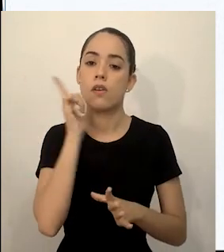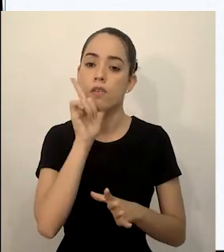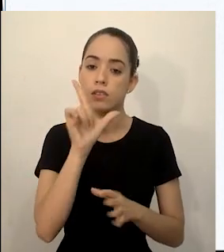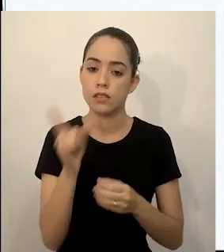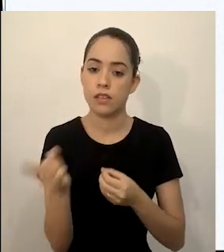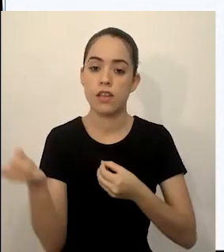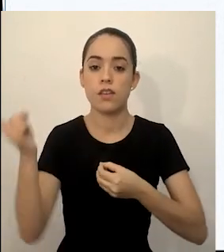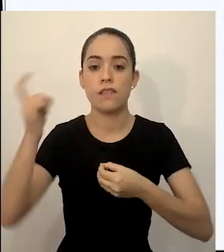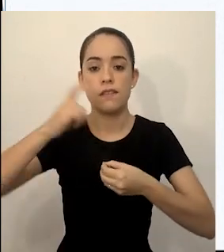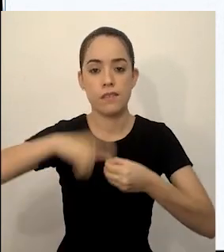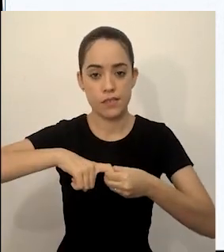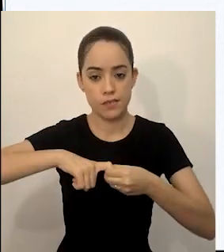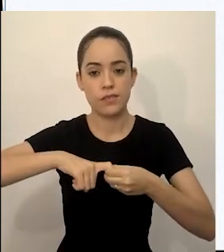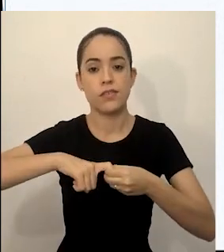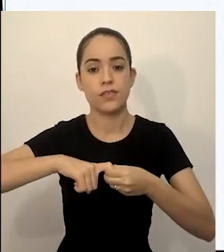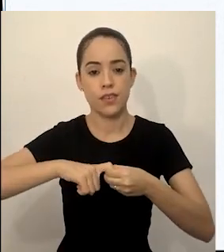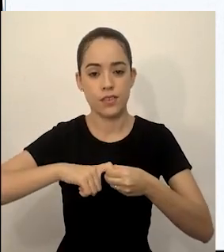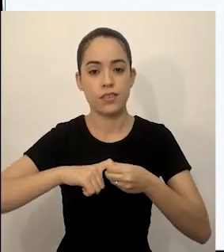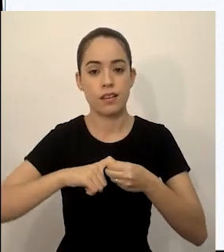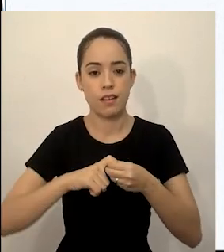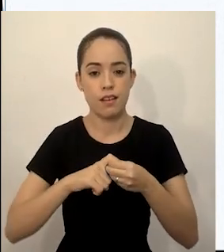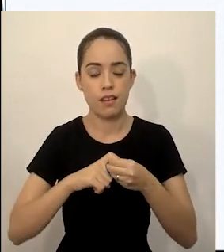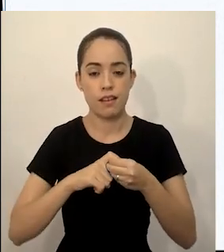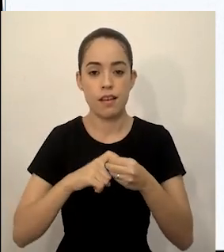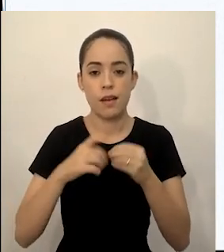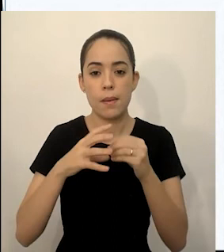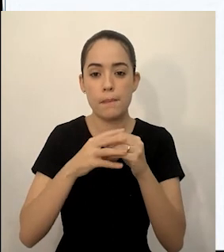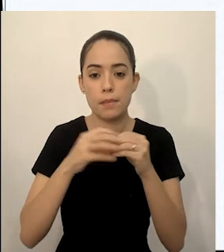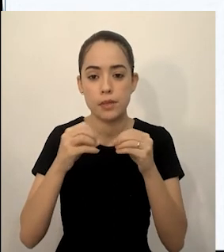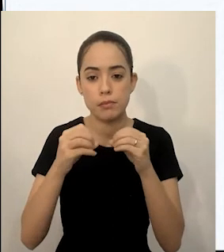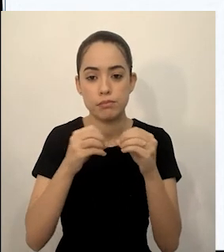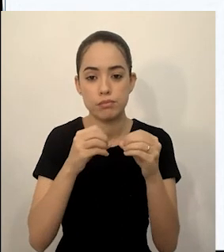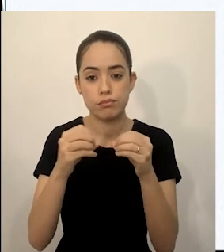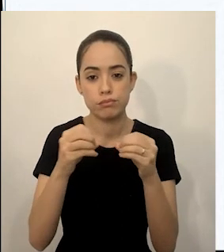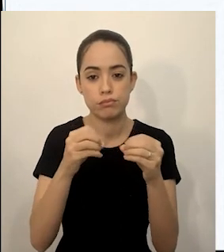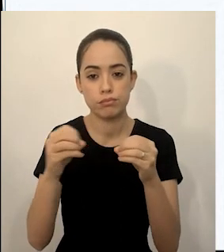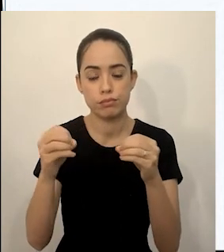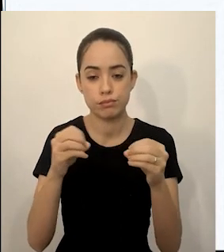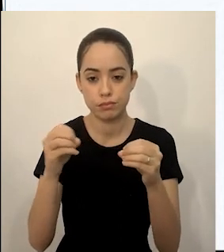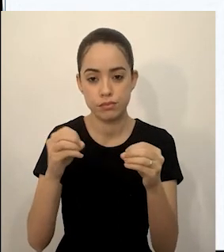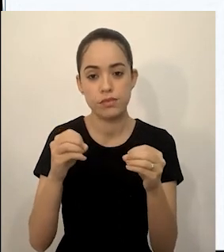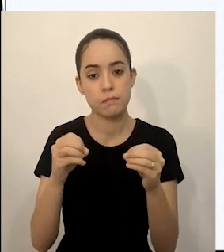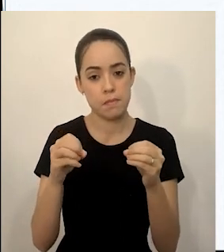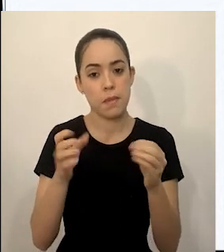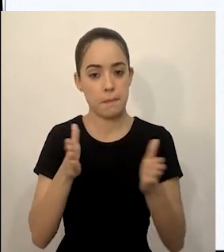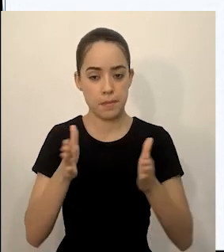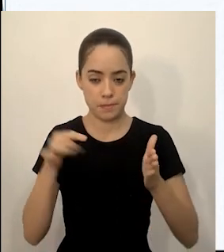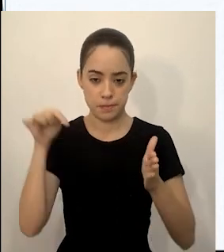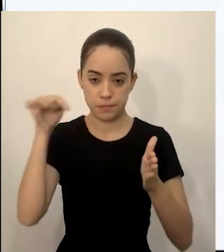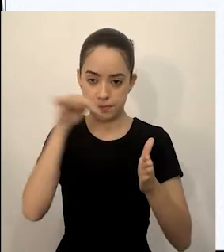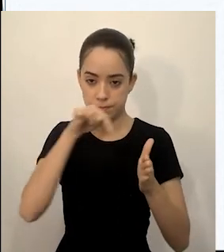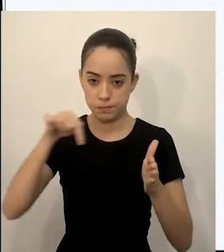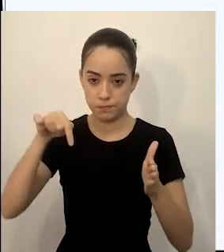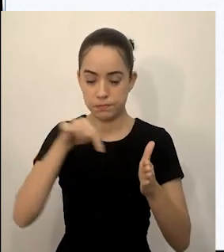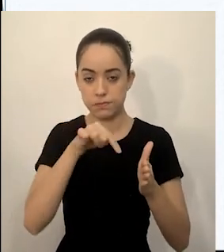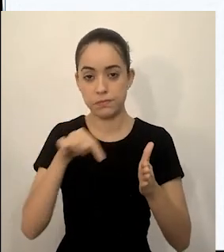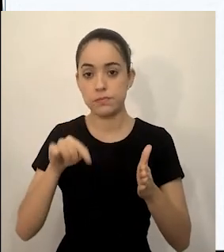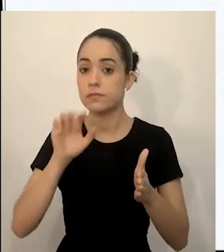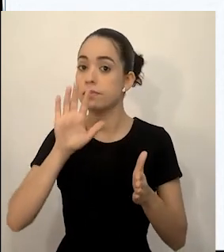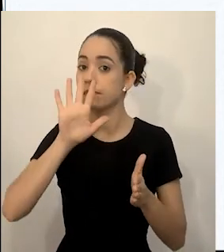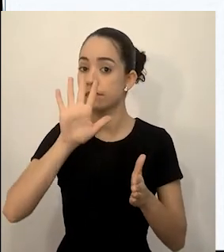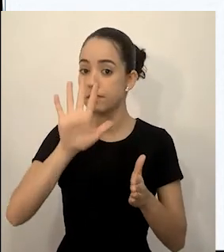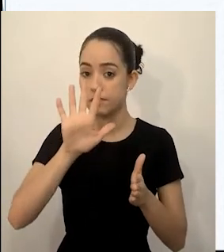para retomarem a continuidade do processo de meiose nesta fase.